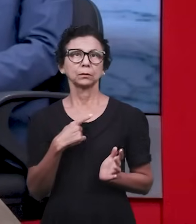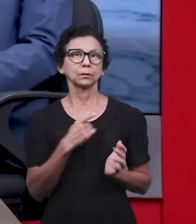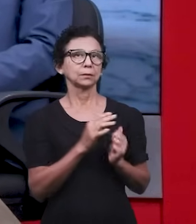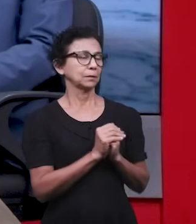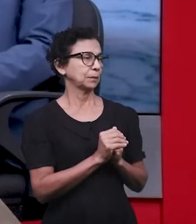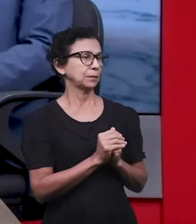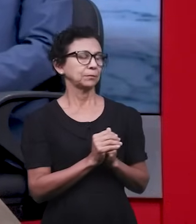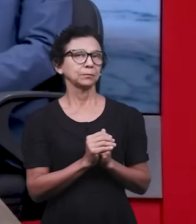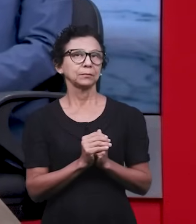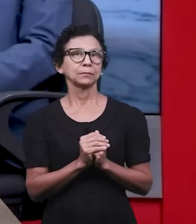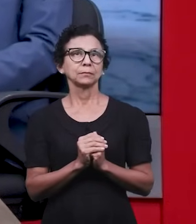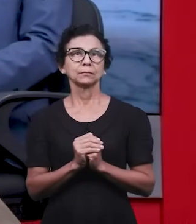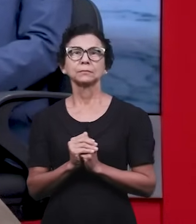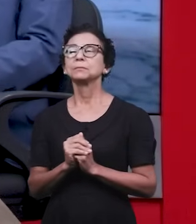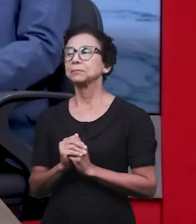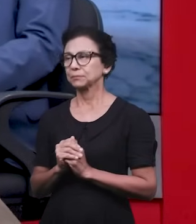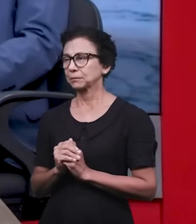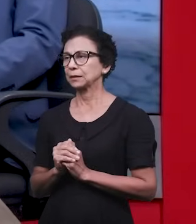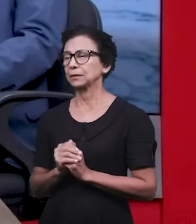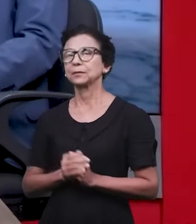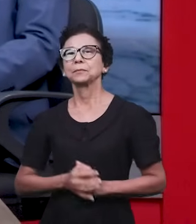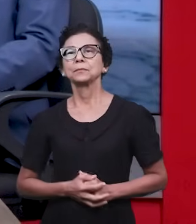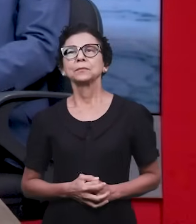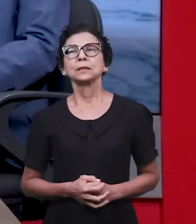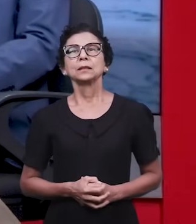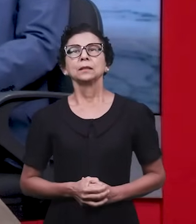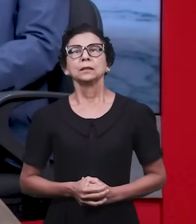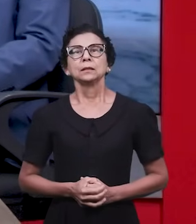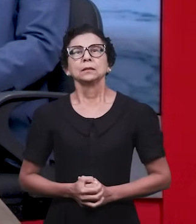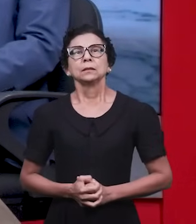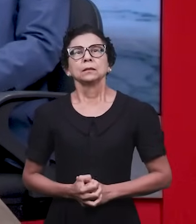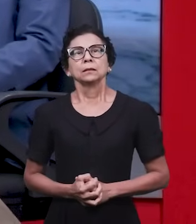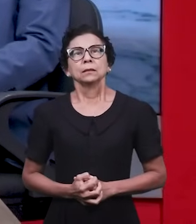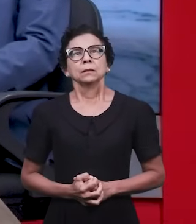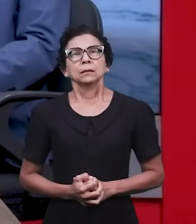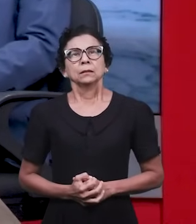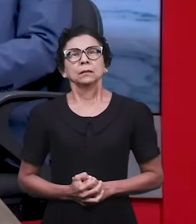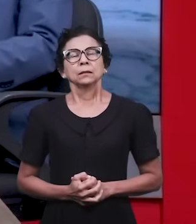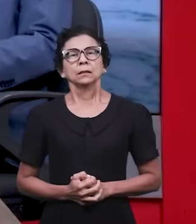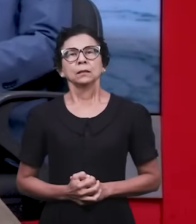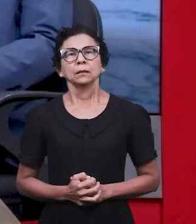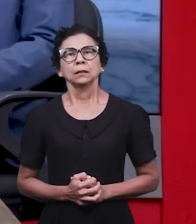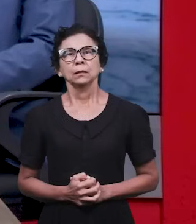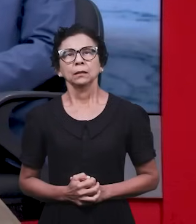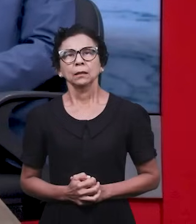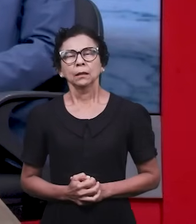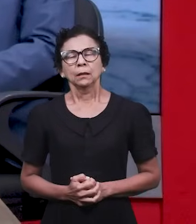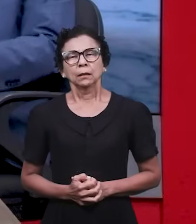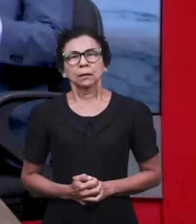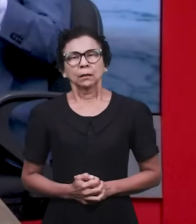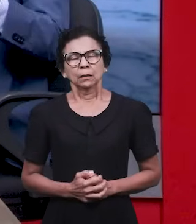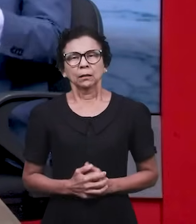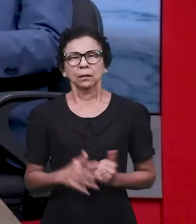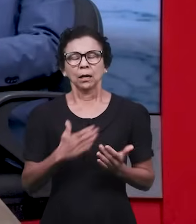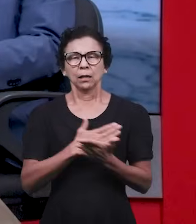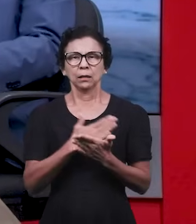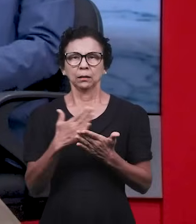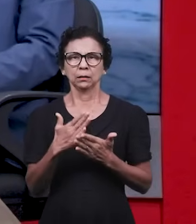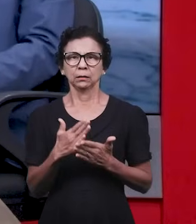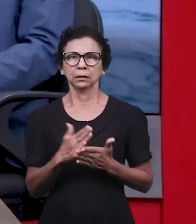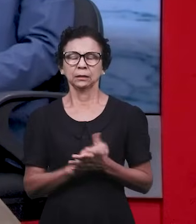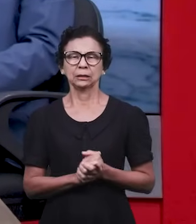Amém? Amém. Nós vamos dar início com a primeira pergunta que tem sido